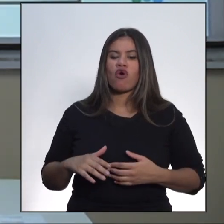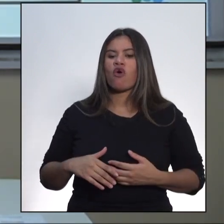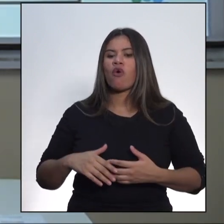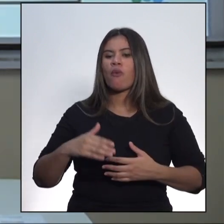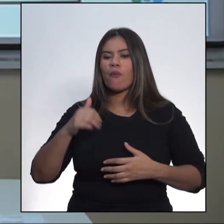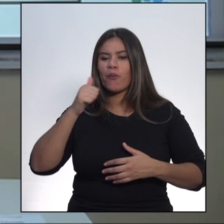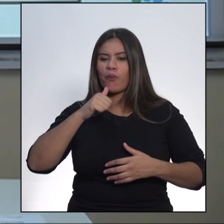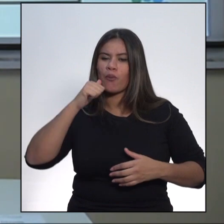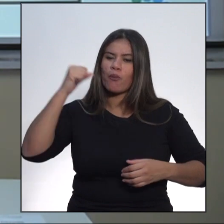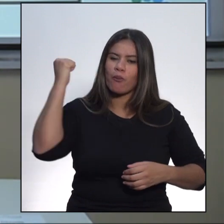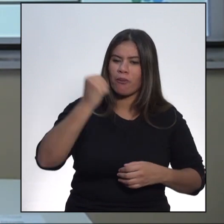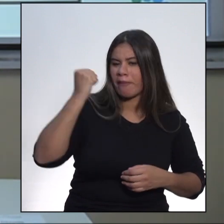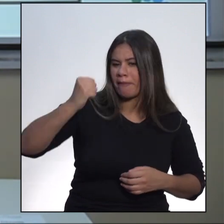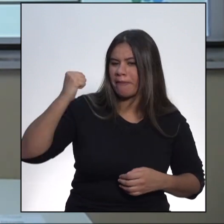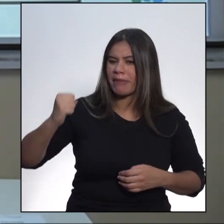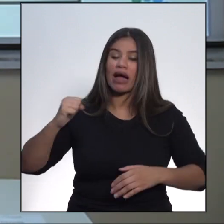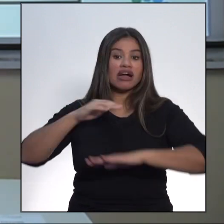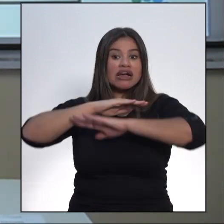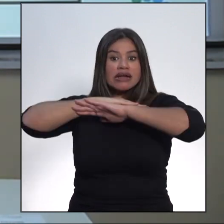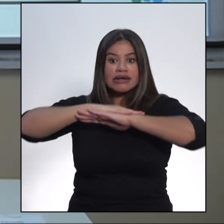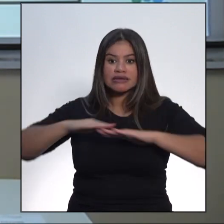com relação às mulheres.